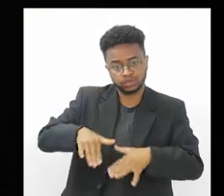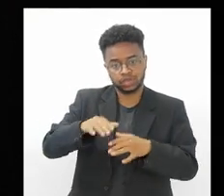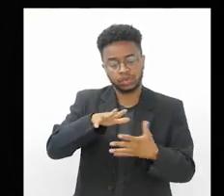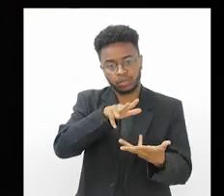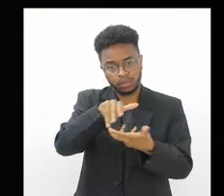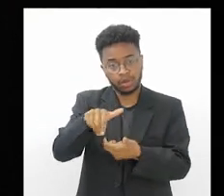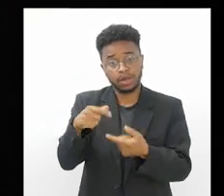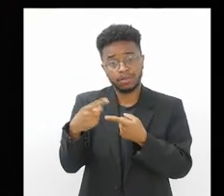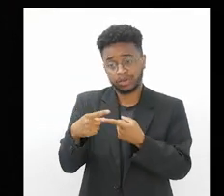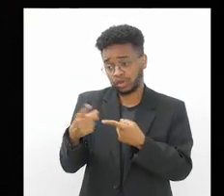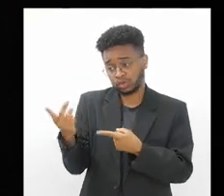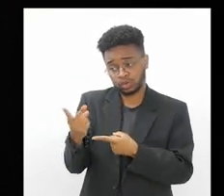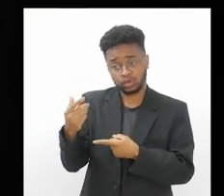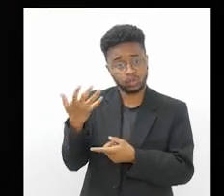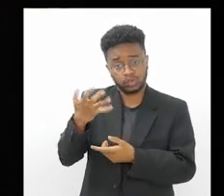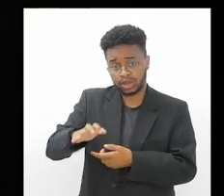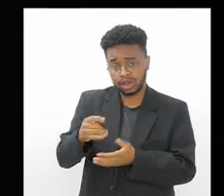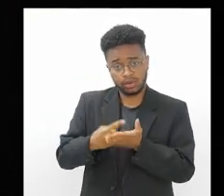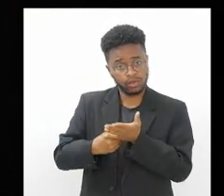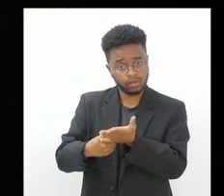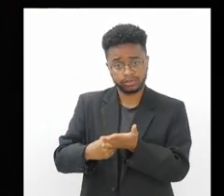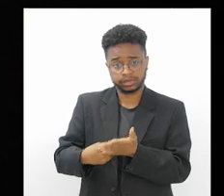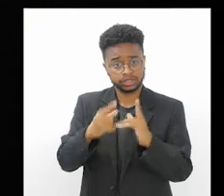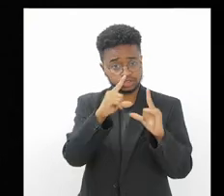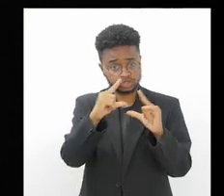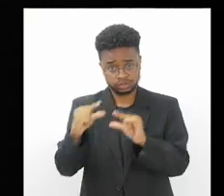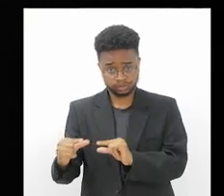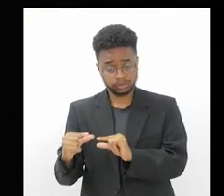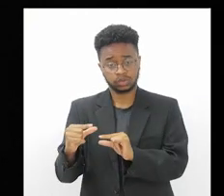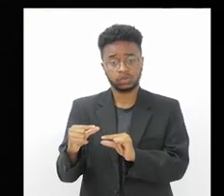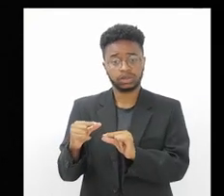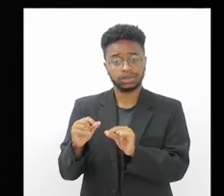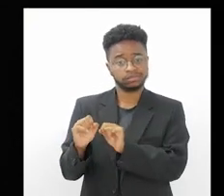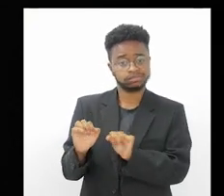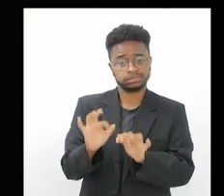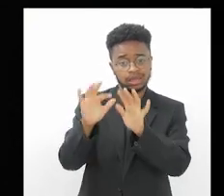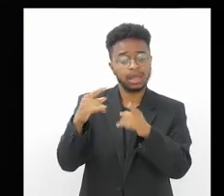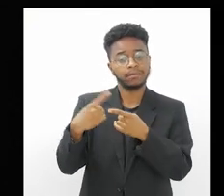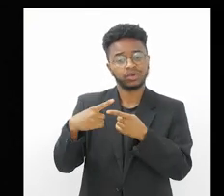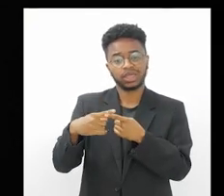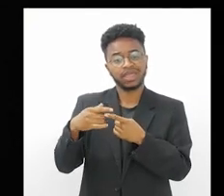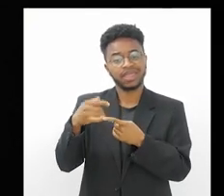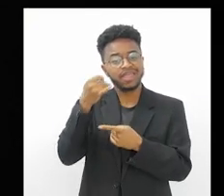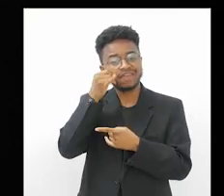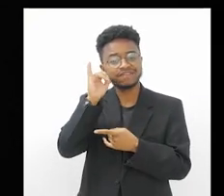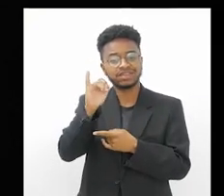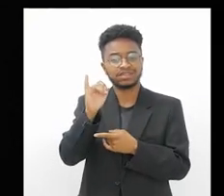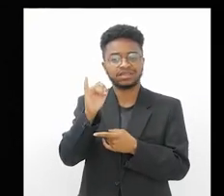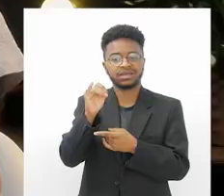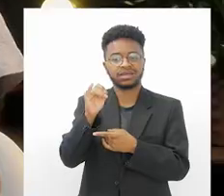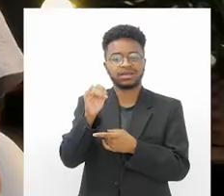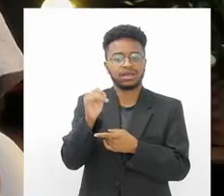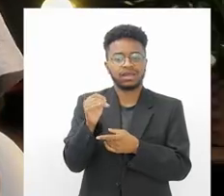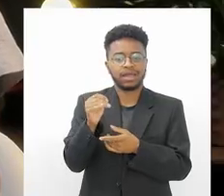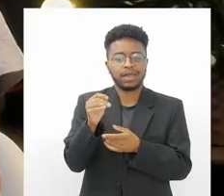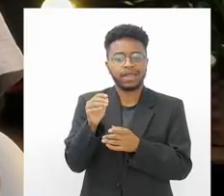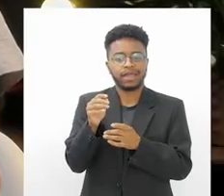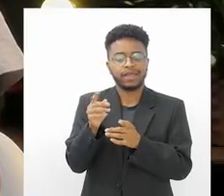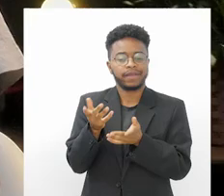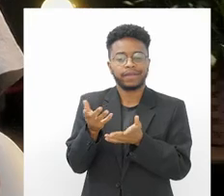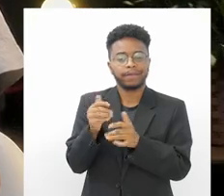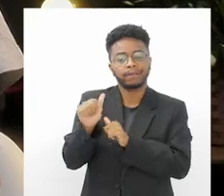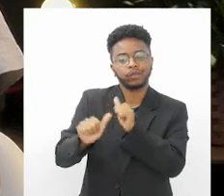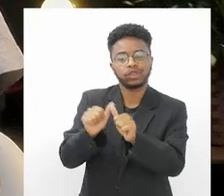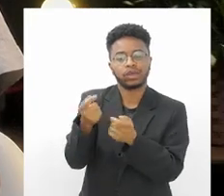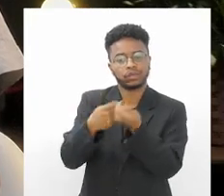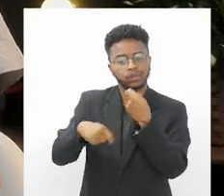elas não querem se comprometer a diminuir as emissões, é porque elas não querem mexer na sua própria economia. Sim. Então, enquanto